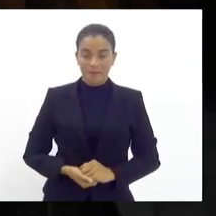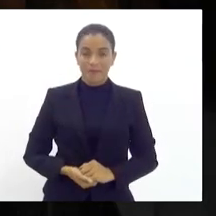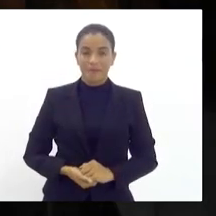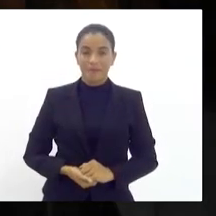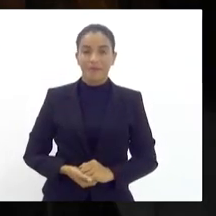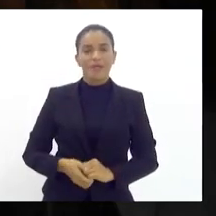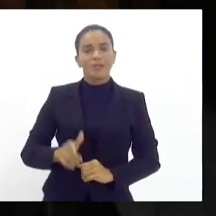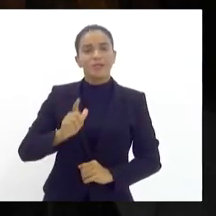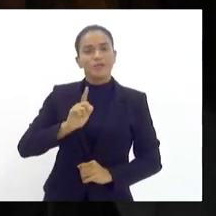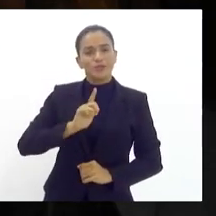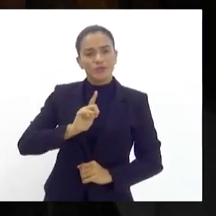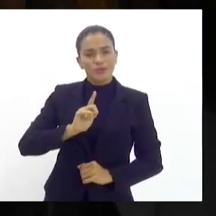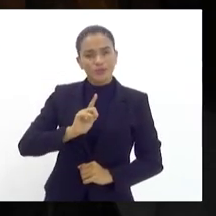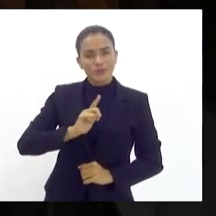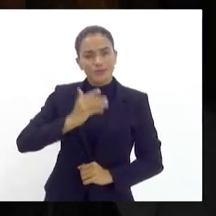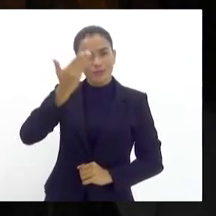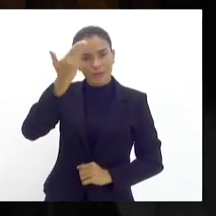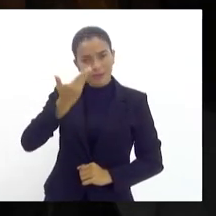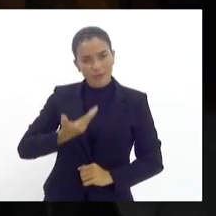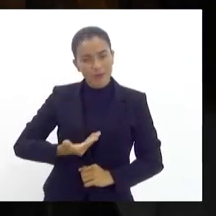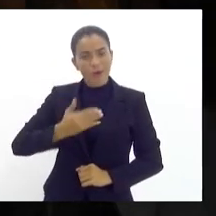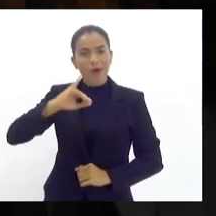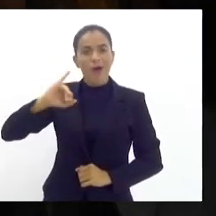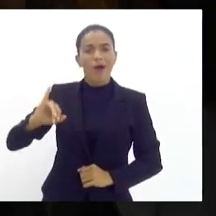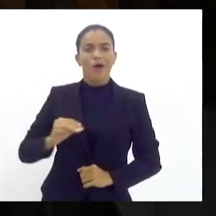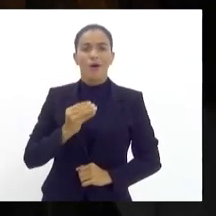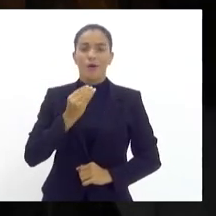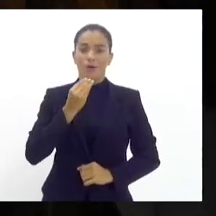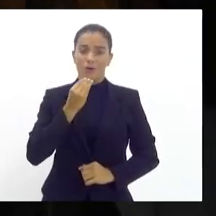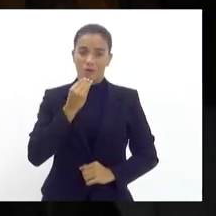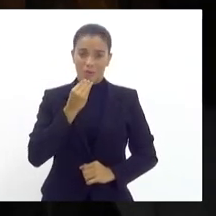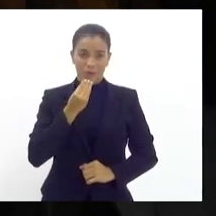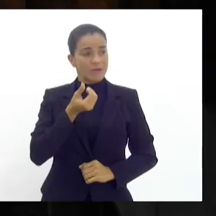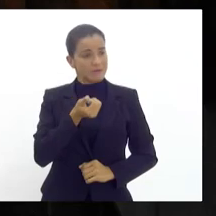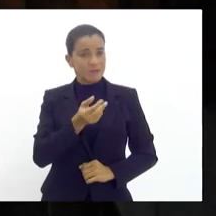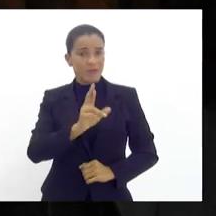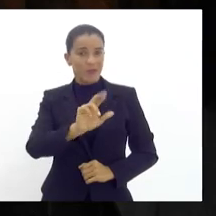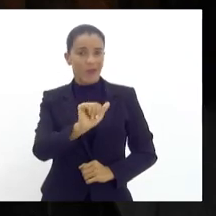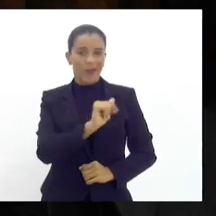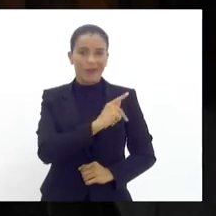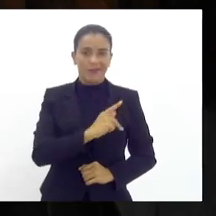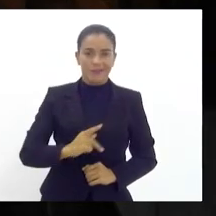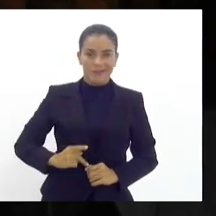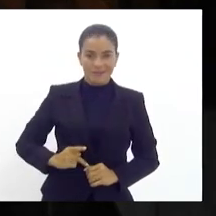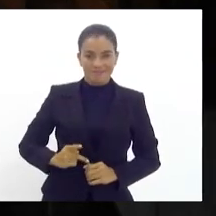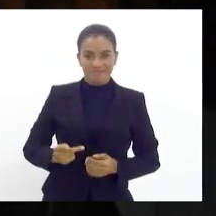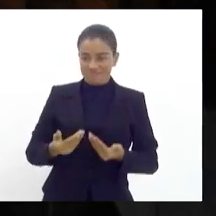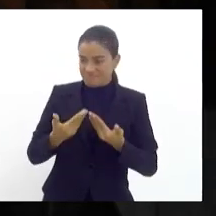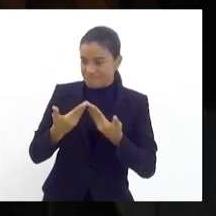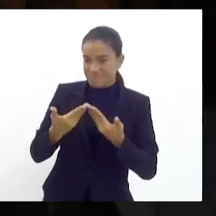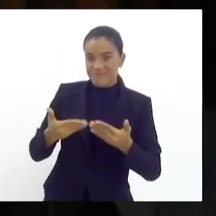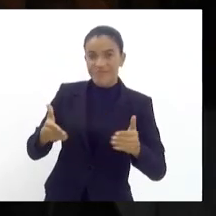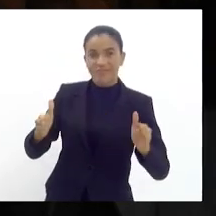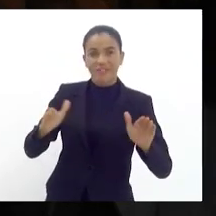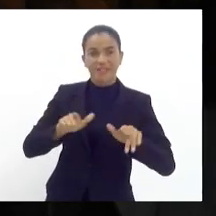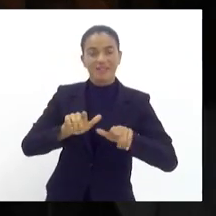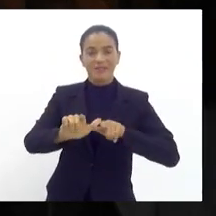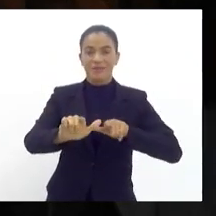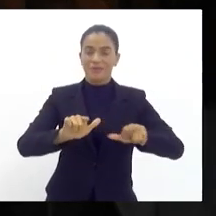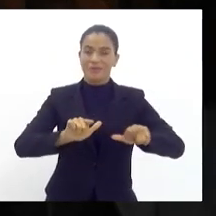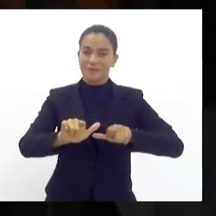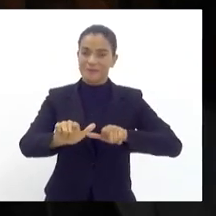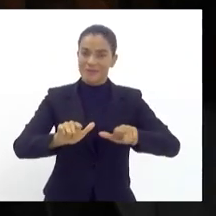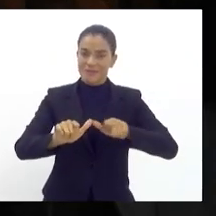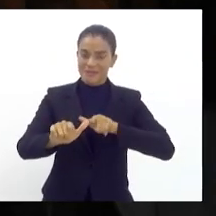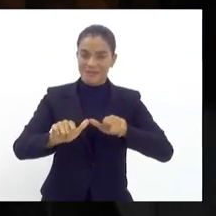tive eu a oportunidade a senhora presidente de abrir o expediente